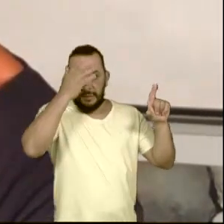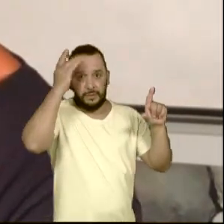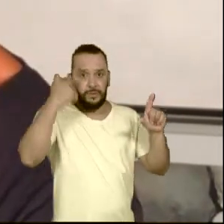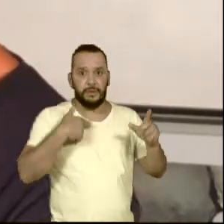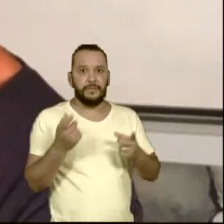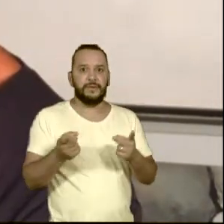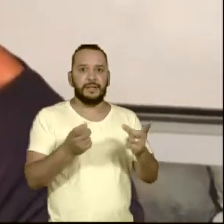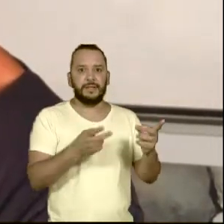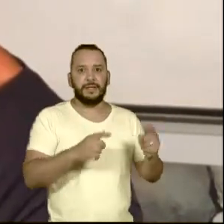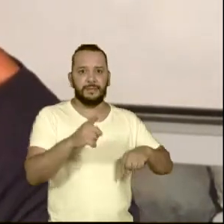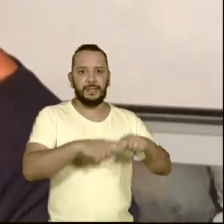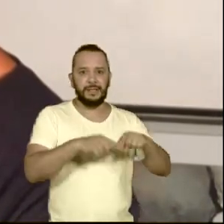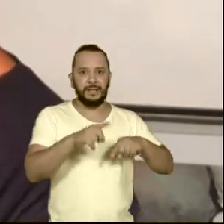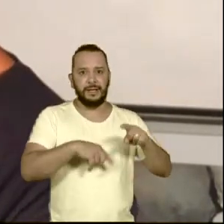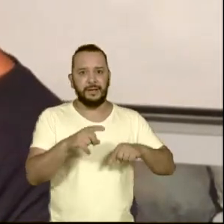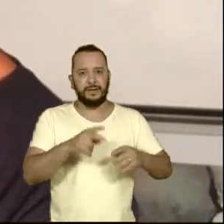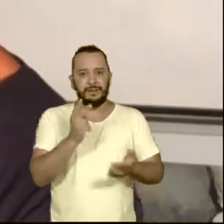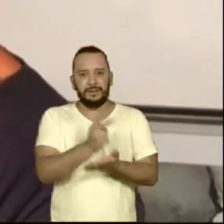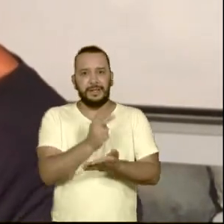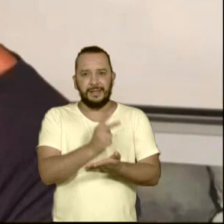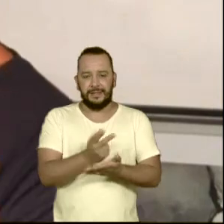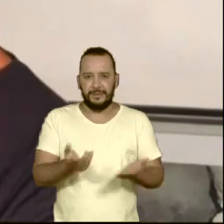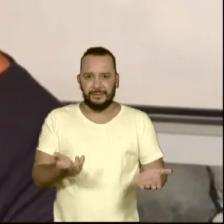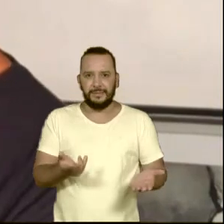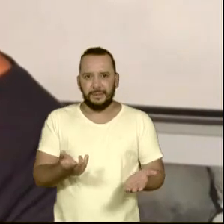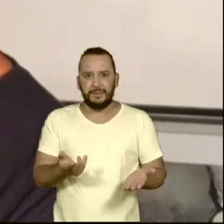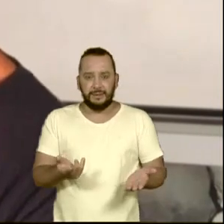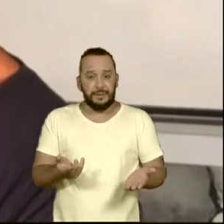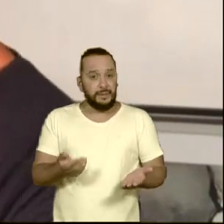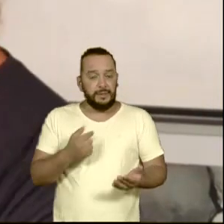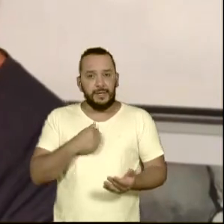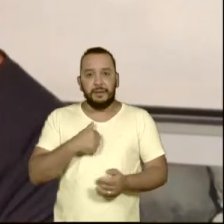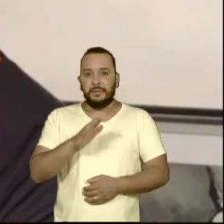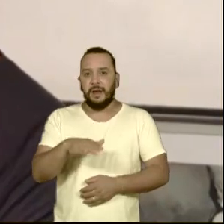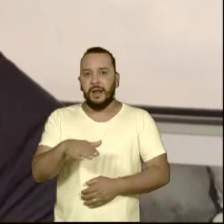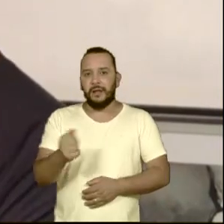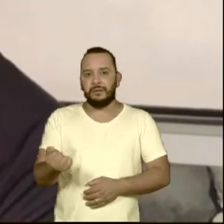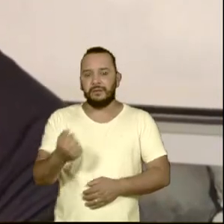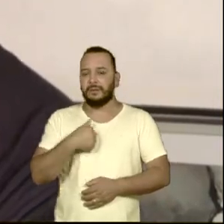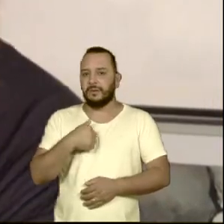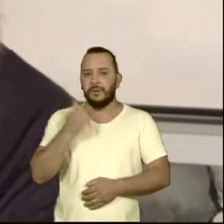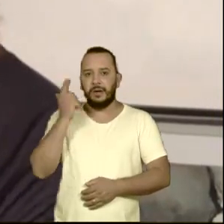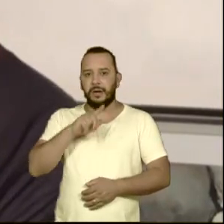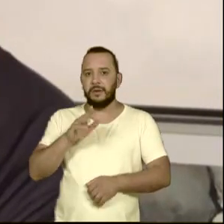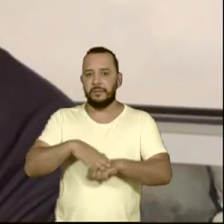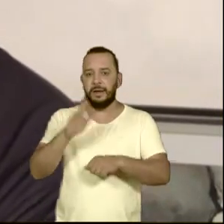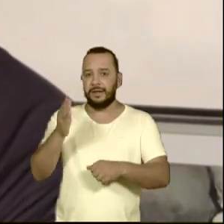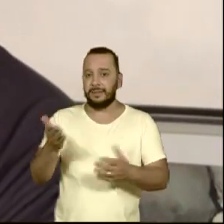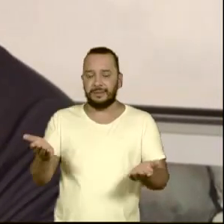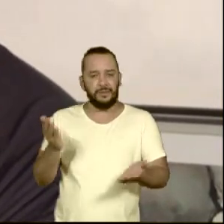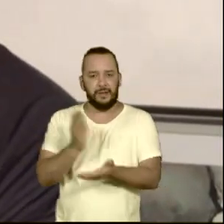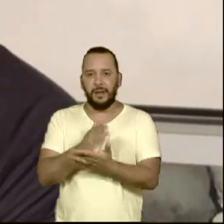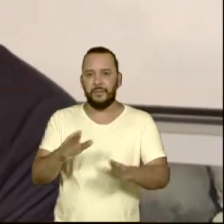vendendo produtos o tempo inteiro, o programa custa menos do que o infantil e eu ganho mais? Acabou o interesse.